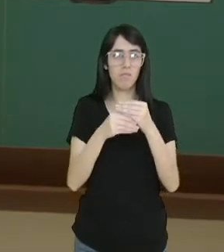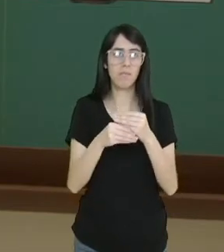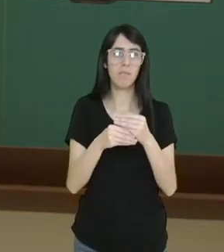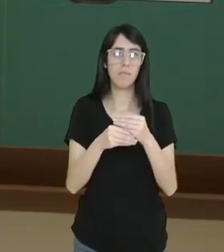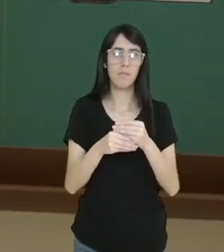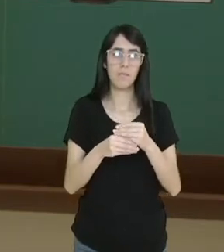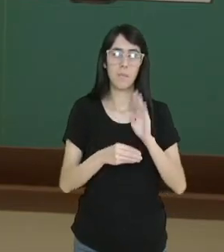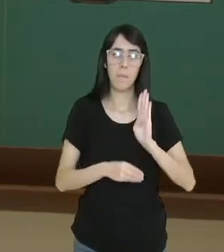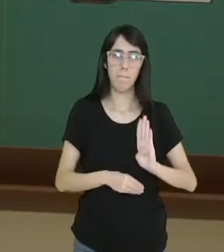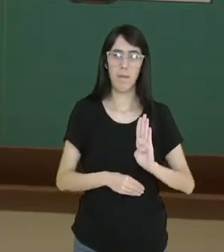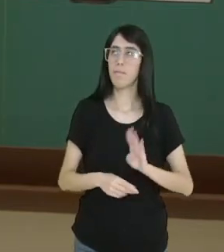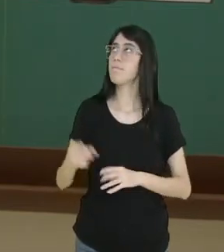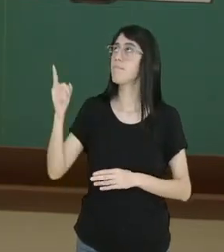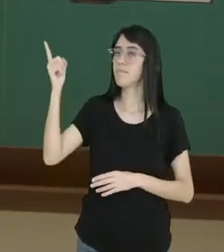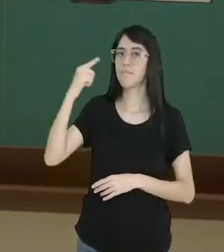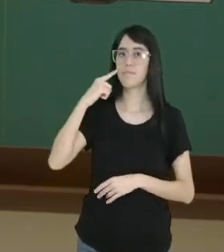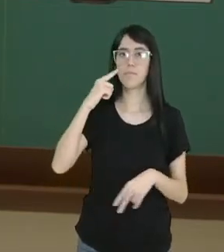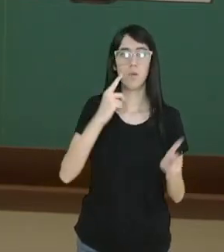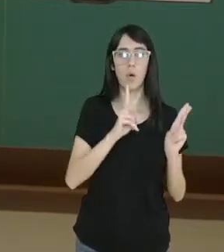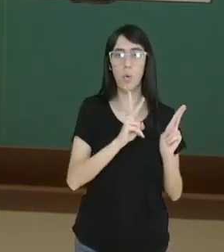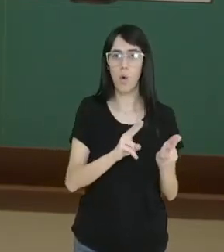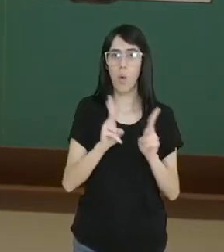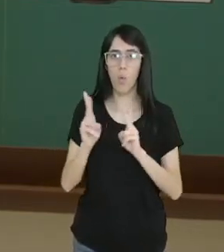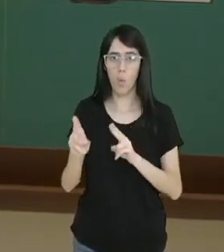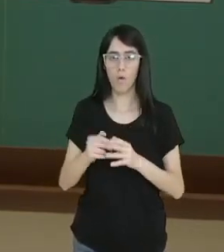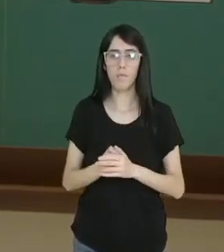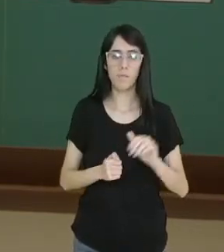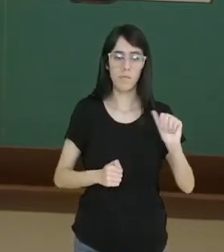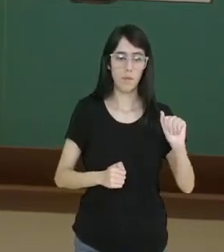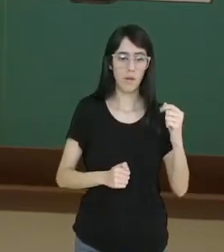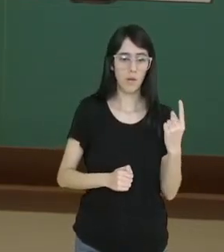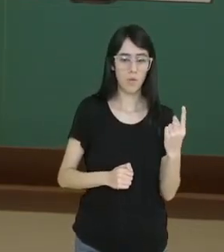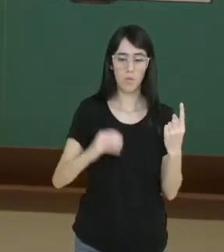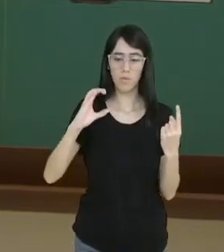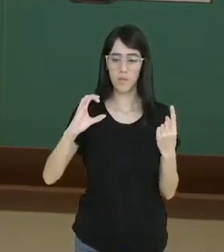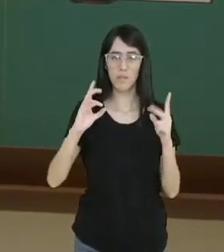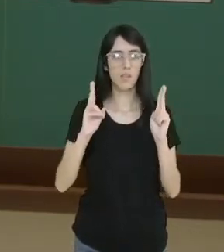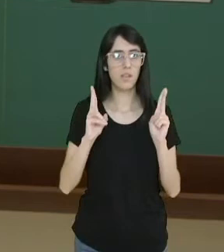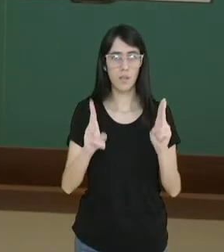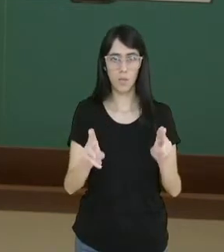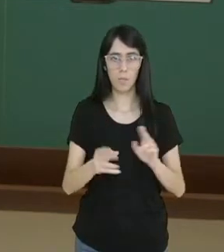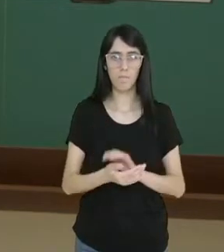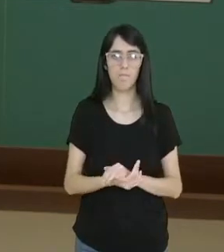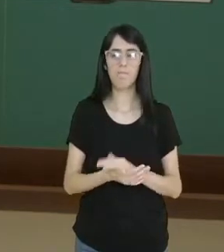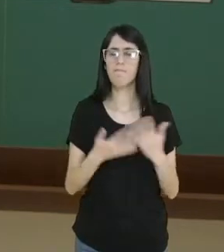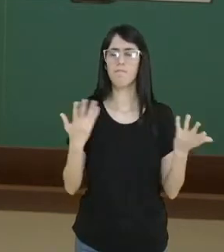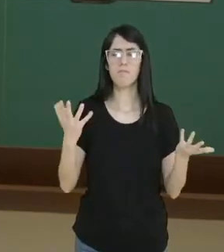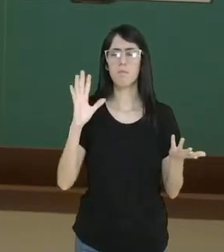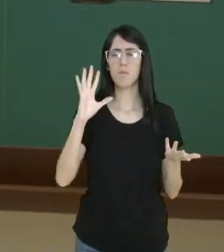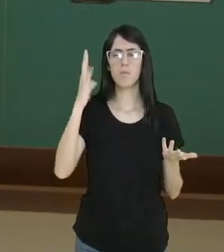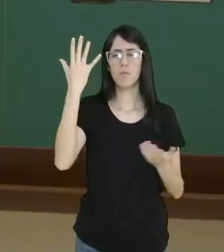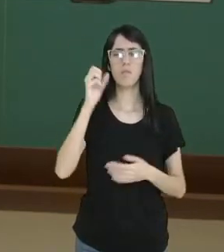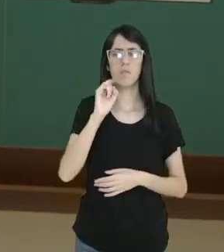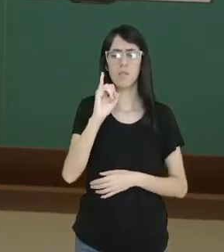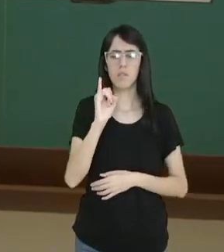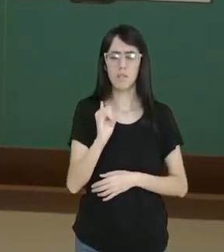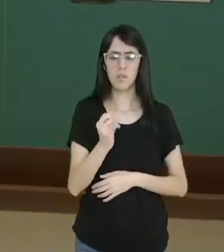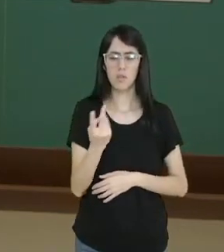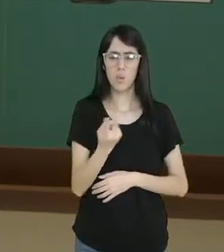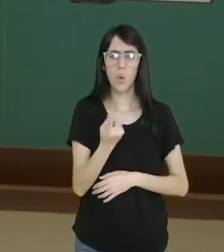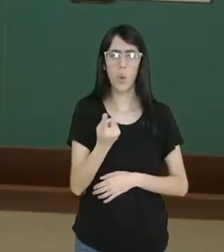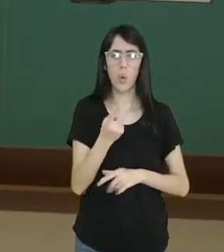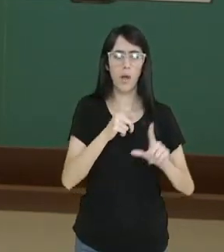mesma medida, ok? O A1 e o C. E daí o que acontece quando eu tenho dois ângulos